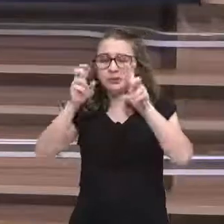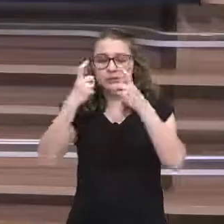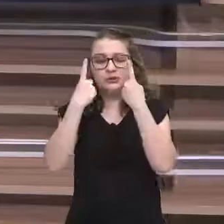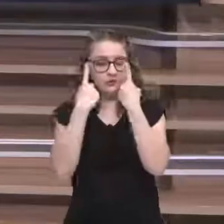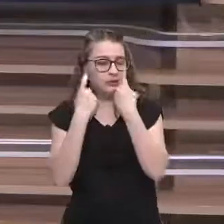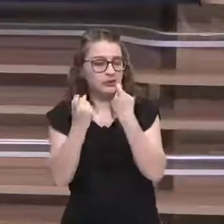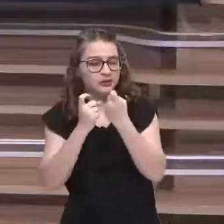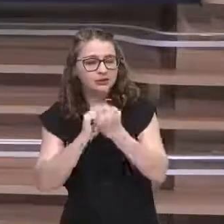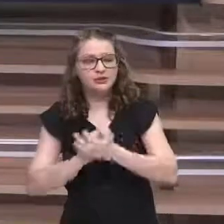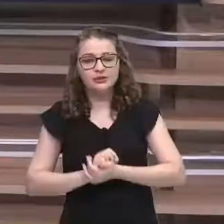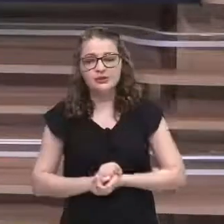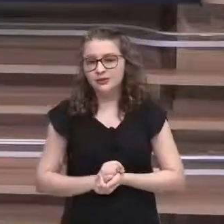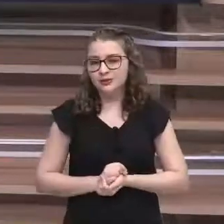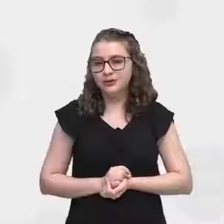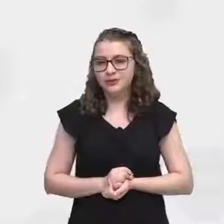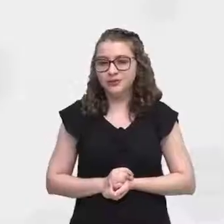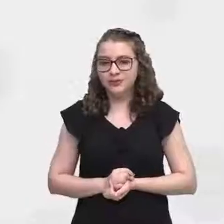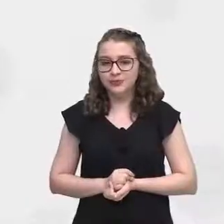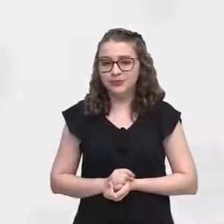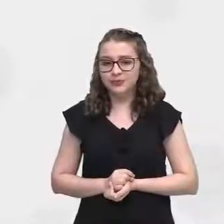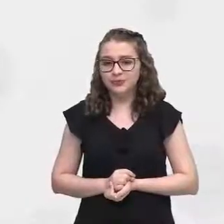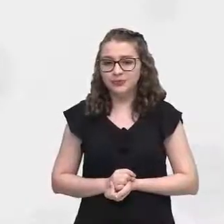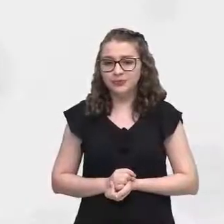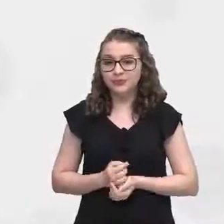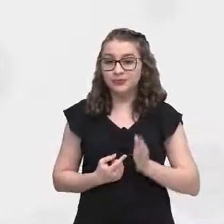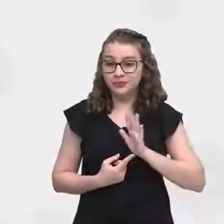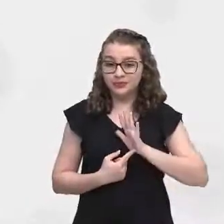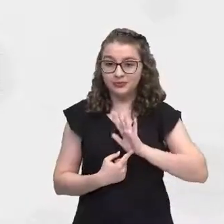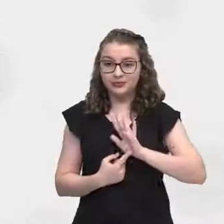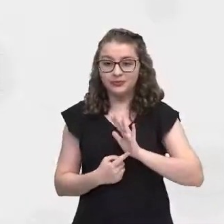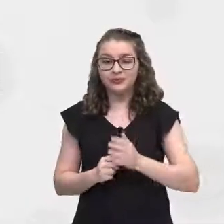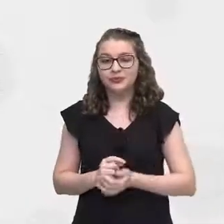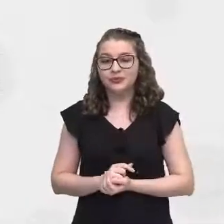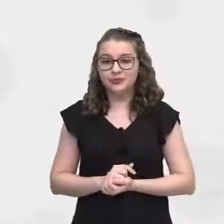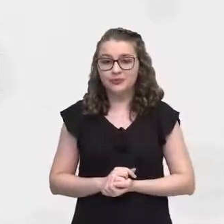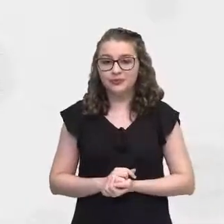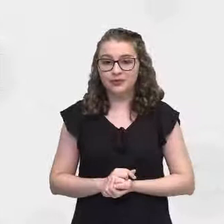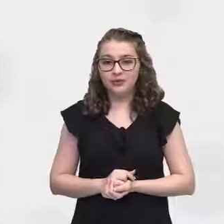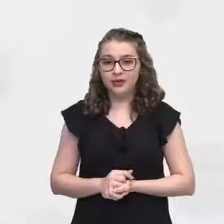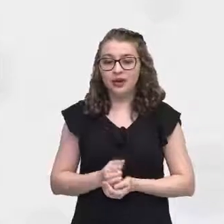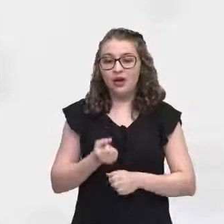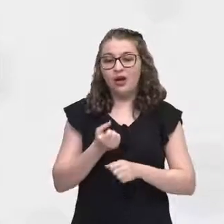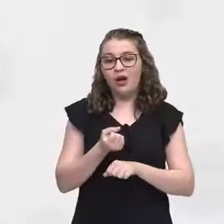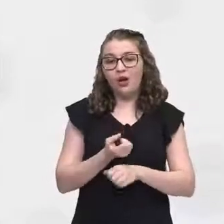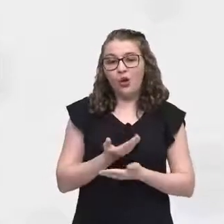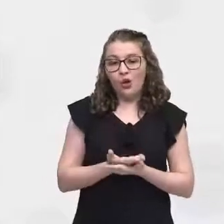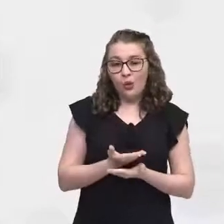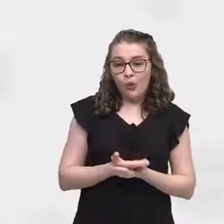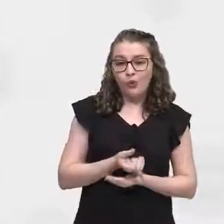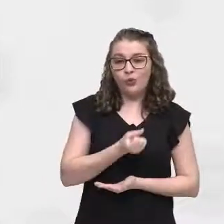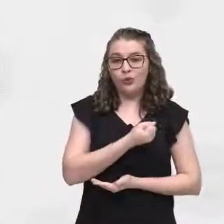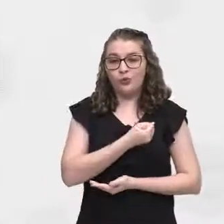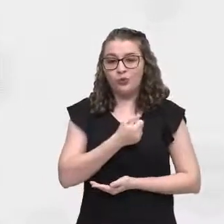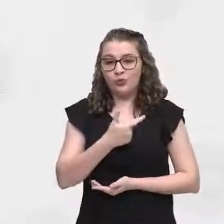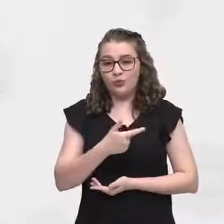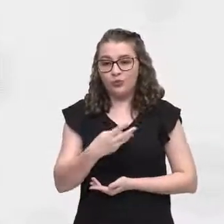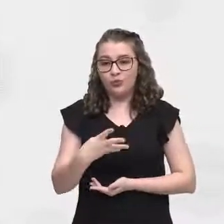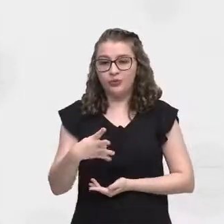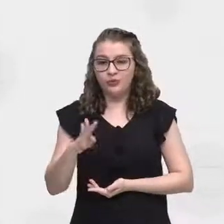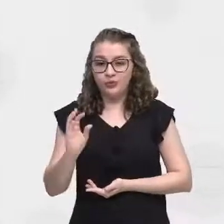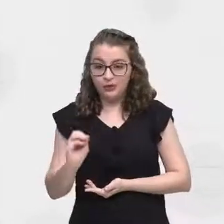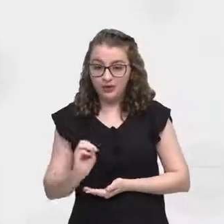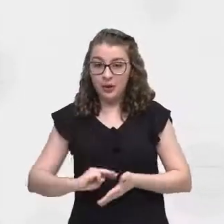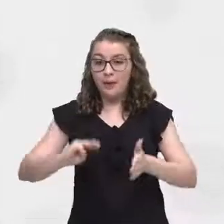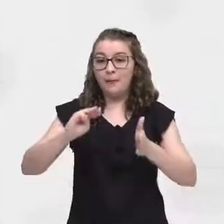Vamos acompanhar aí qual é o assunto da aula de hoje? Olha só, aula 240, o método das